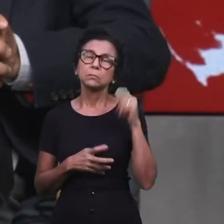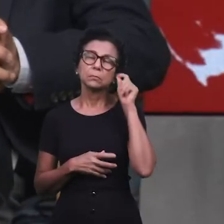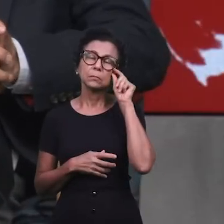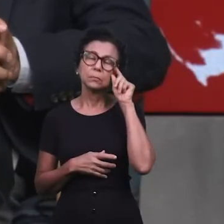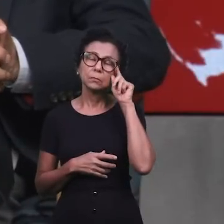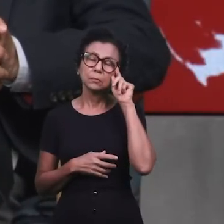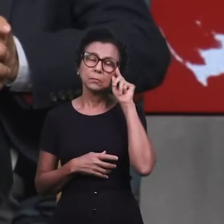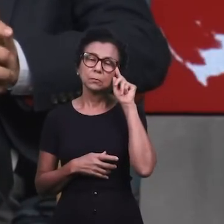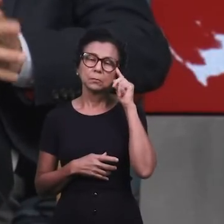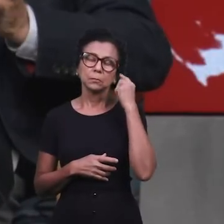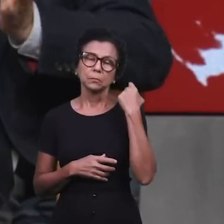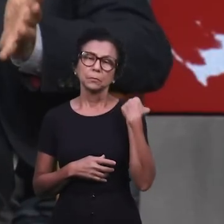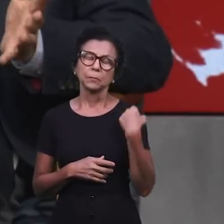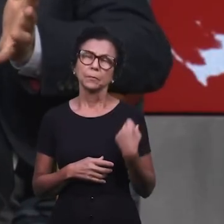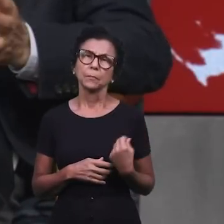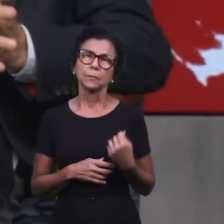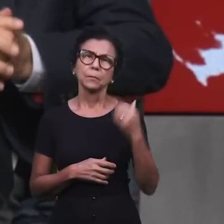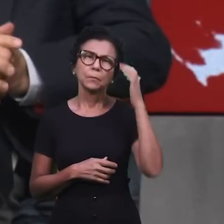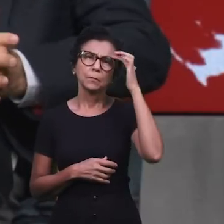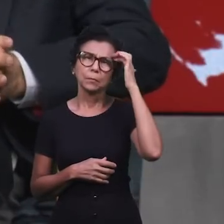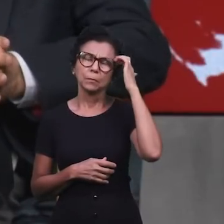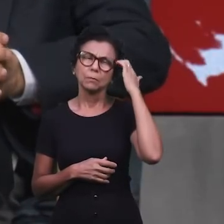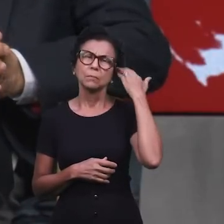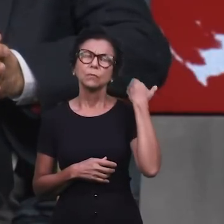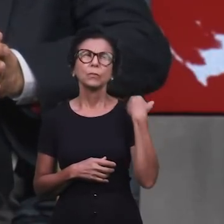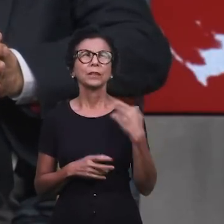diferente daquilo que é a Páscoa.